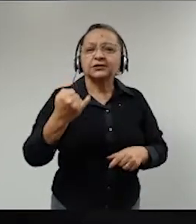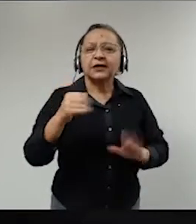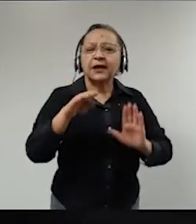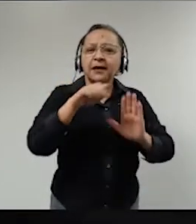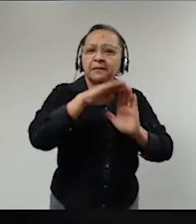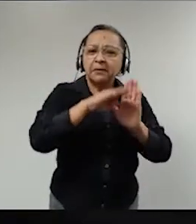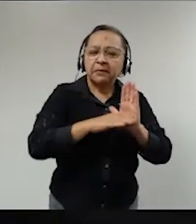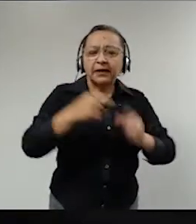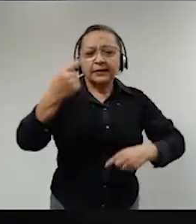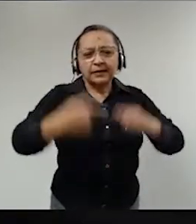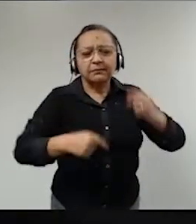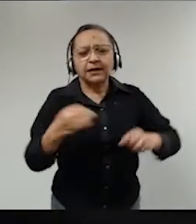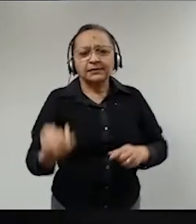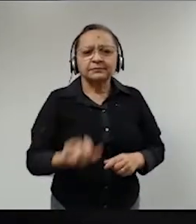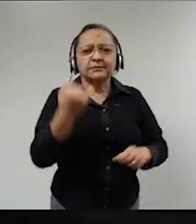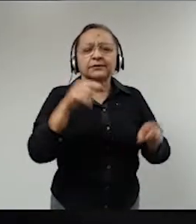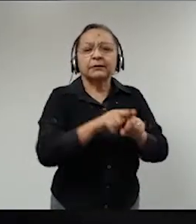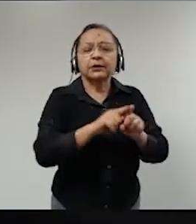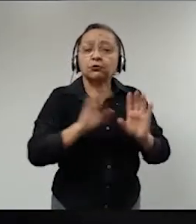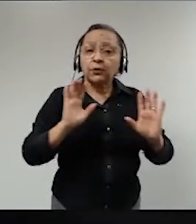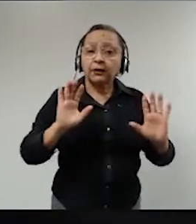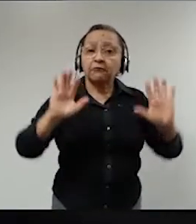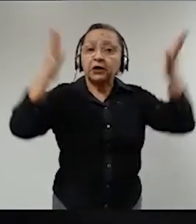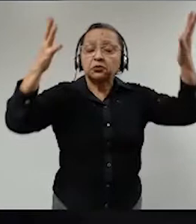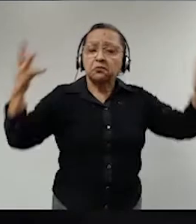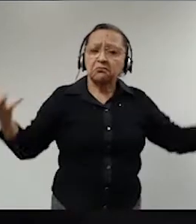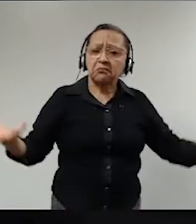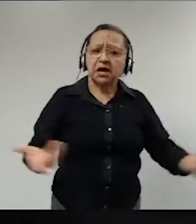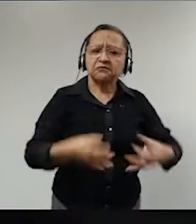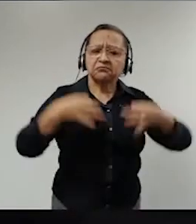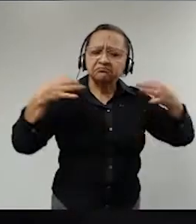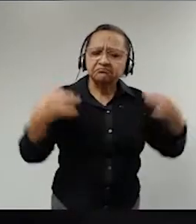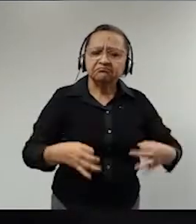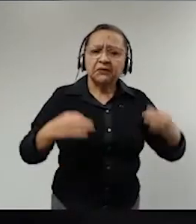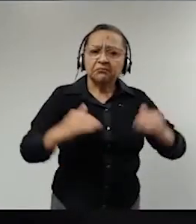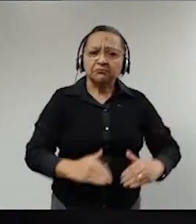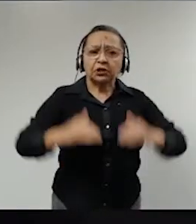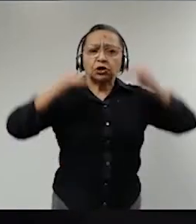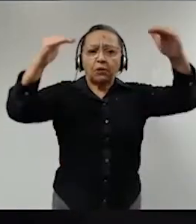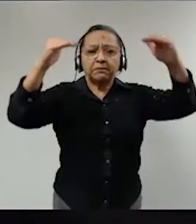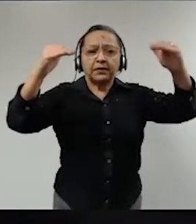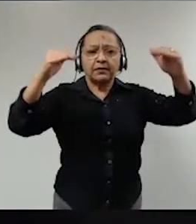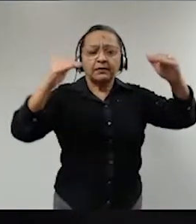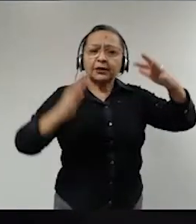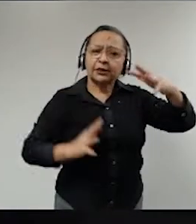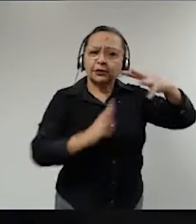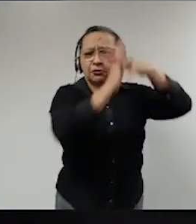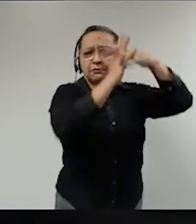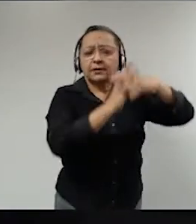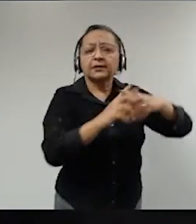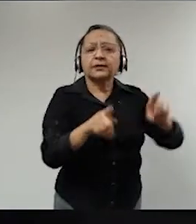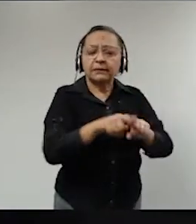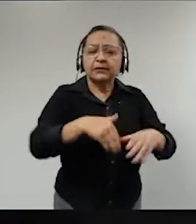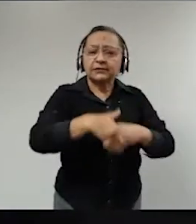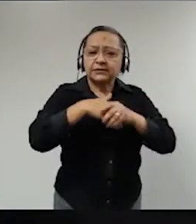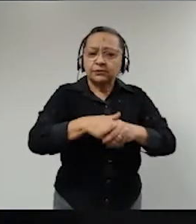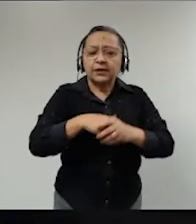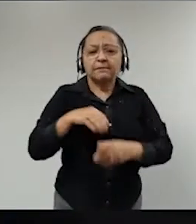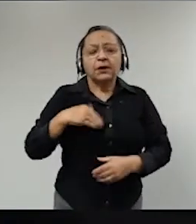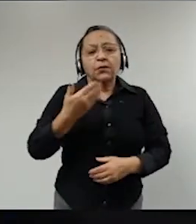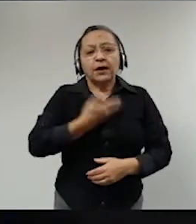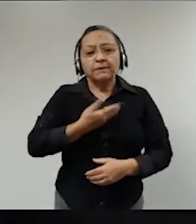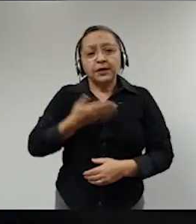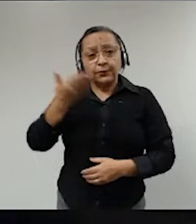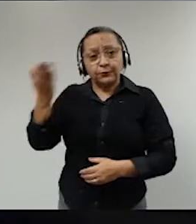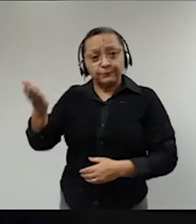hoje, num evento da grandeza como esse evento promovido pela OAB. Saudar também meu colega de CAD, Alexandre Cordeiro, que,